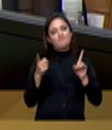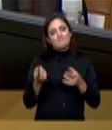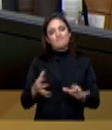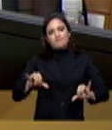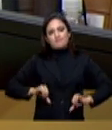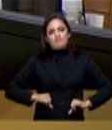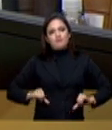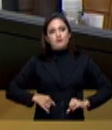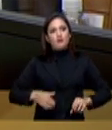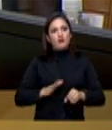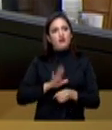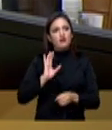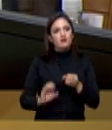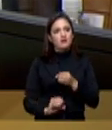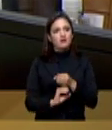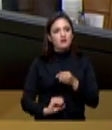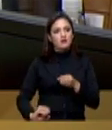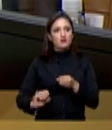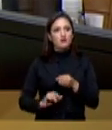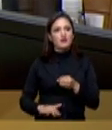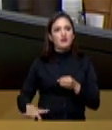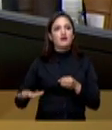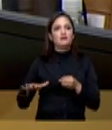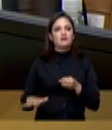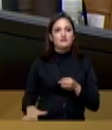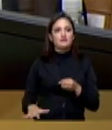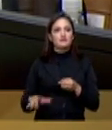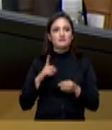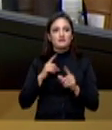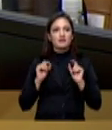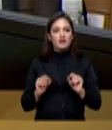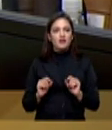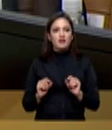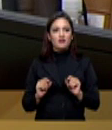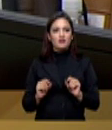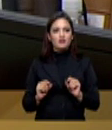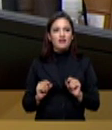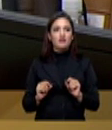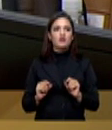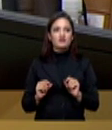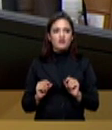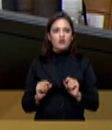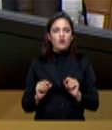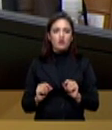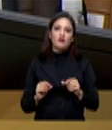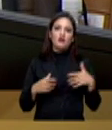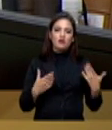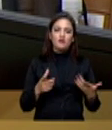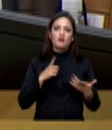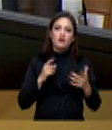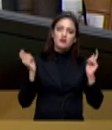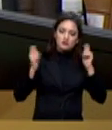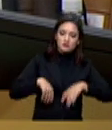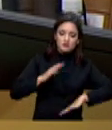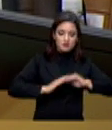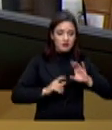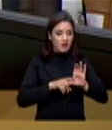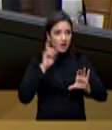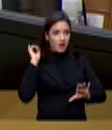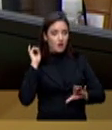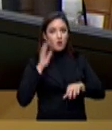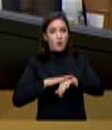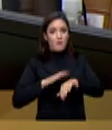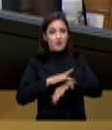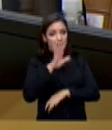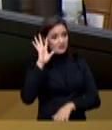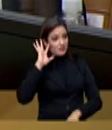adequado mas assim sem retirar 200 federativos a competência de decidir